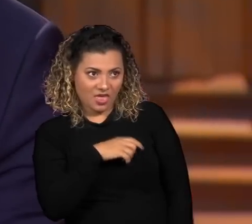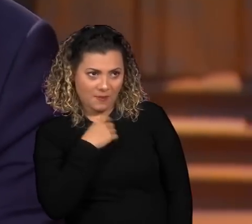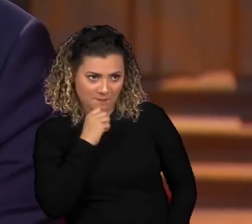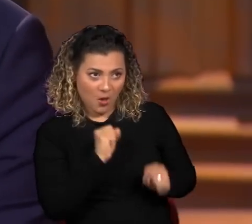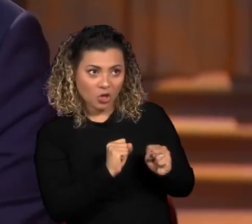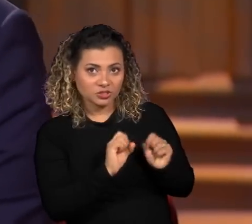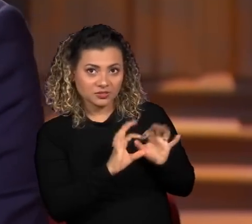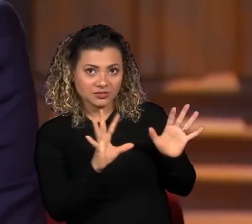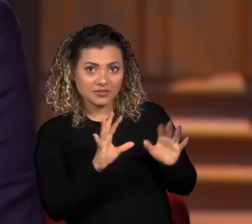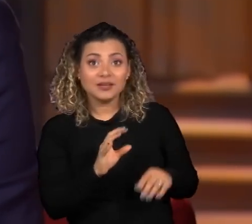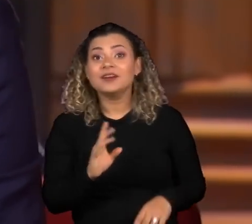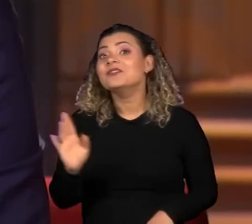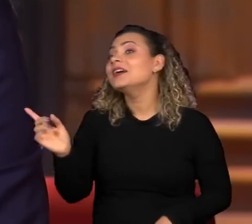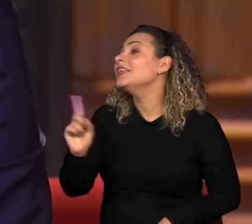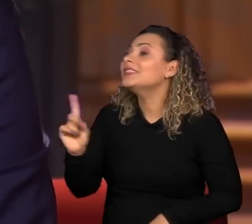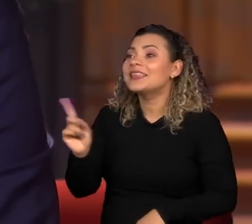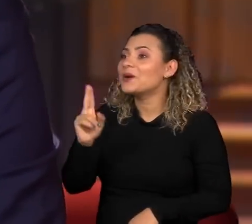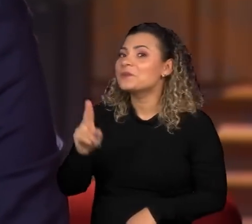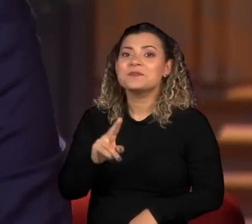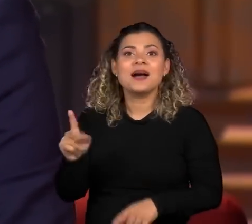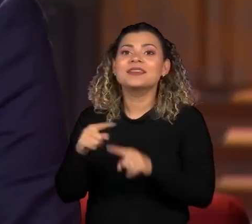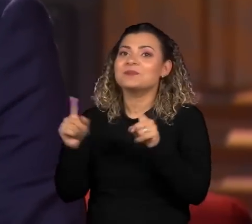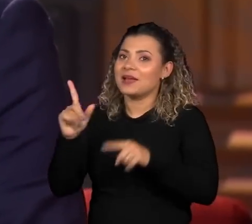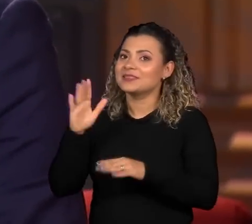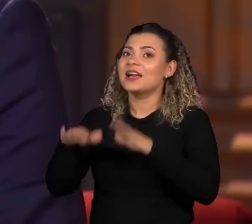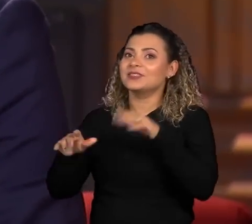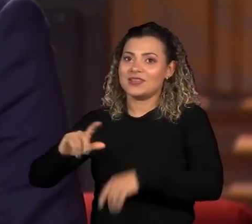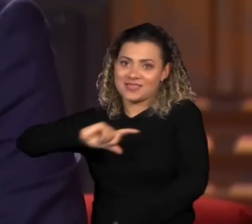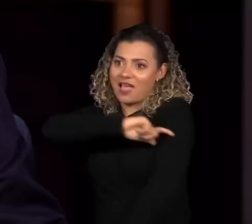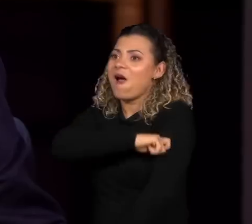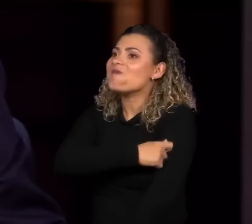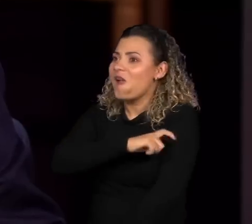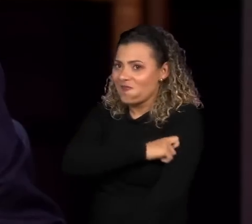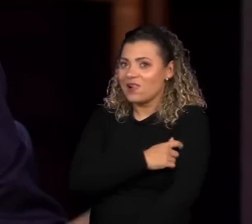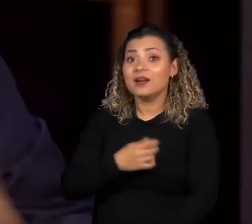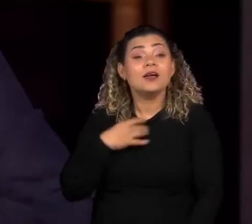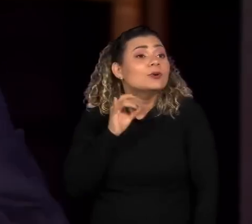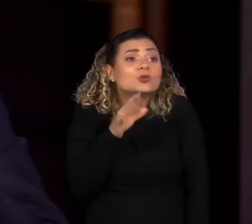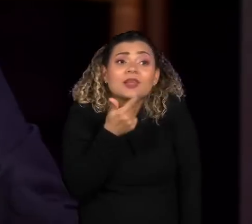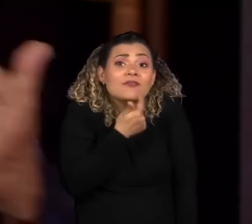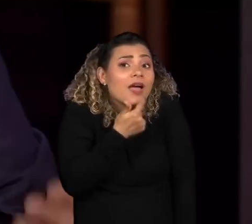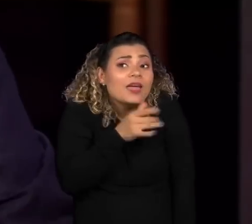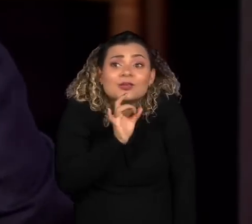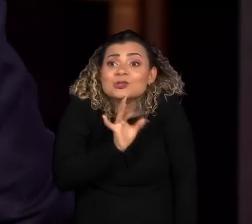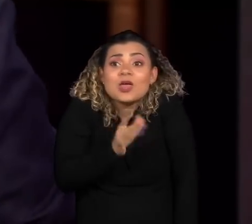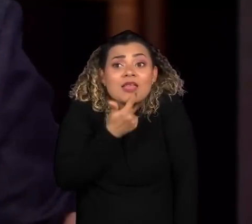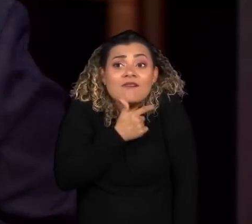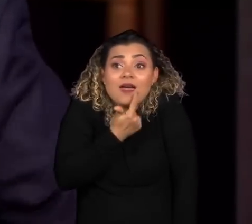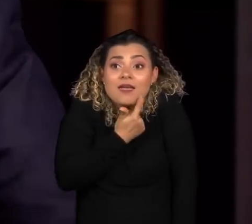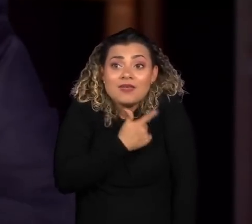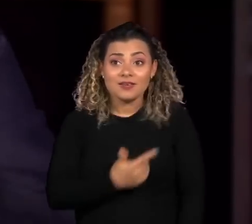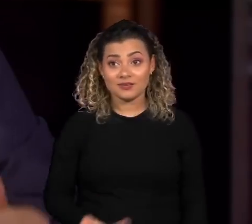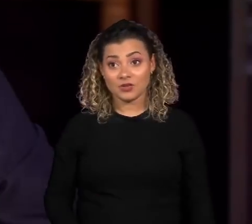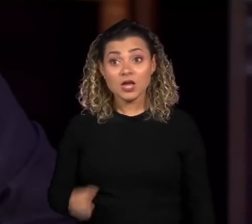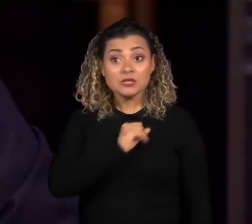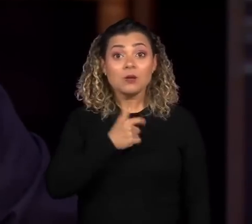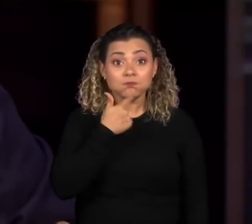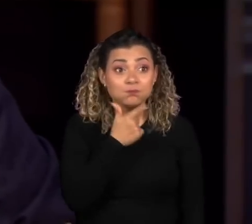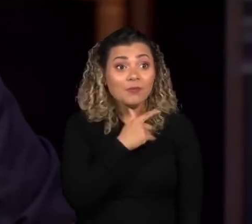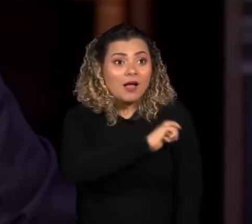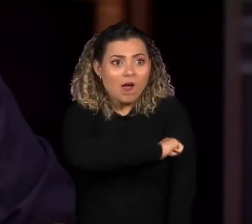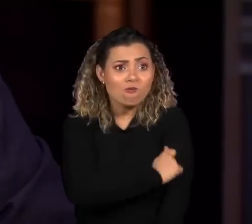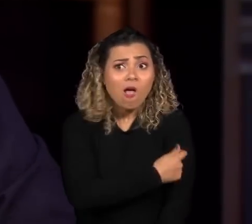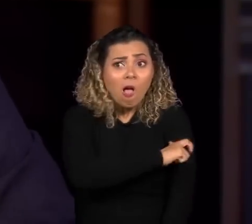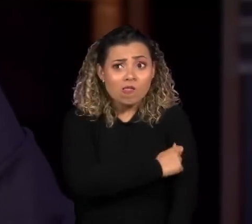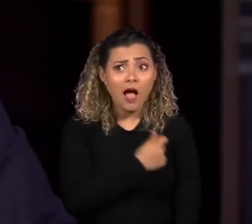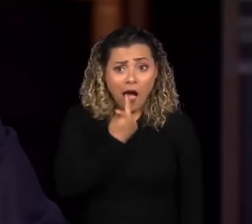Não, não porque você é do padre, mas é que a gente levava muito beliscão embaixo da mesa. Eu só estava rindo. E aí eu ria mais ainda. E quanto mais eu ria, mais ele